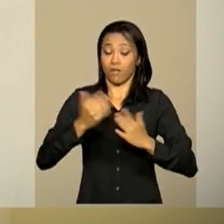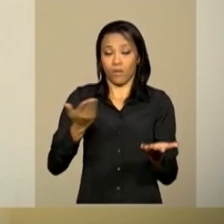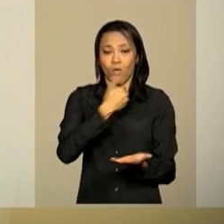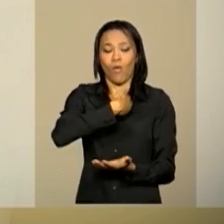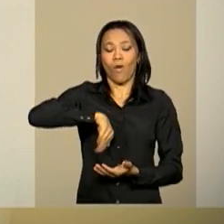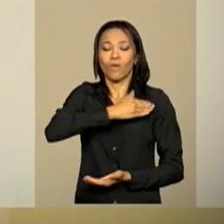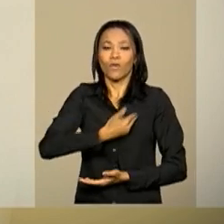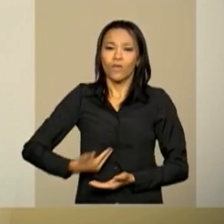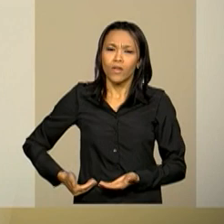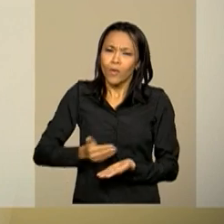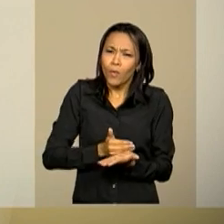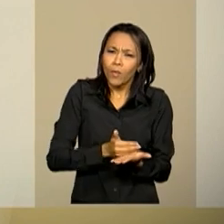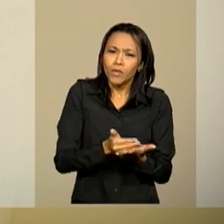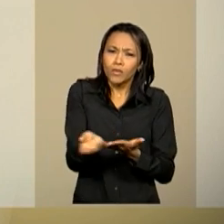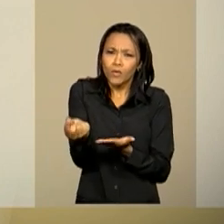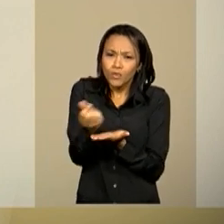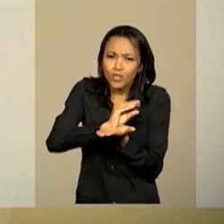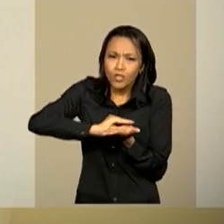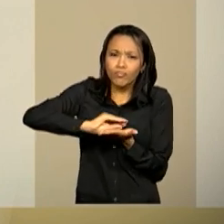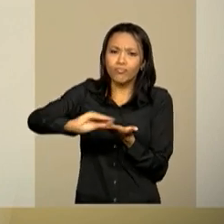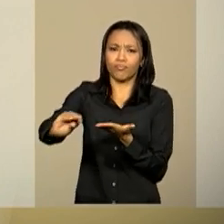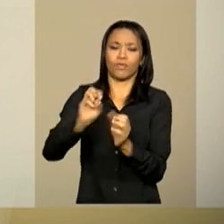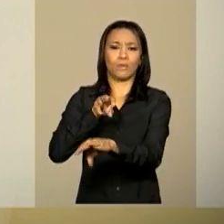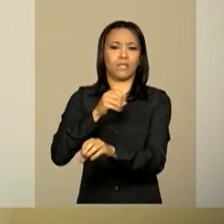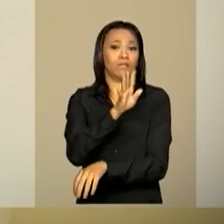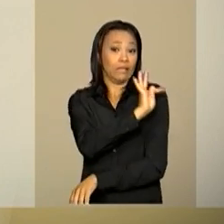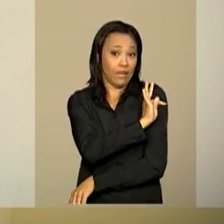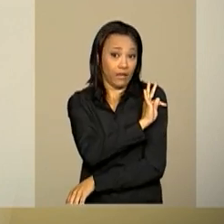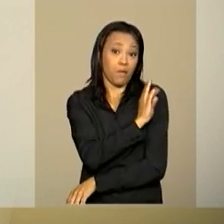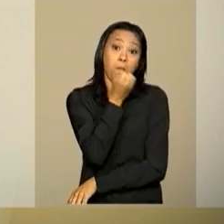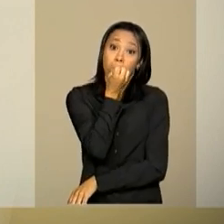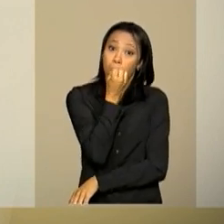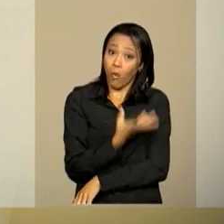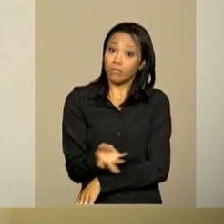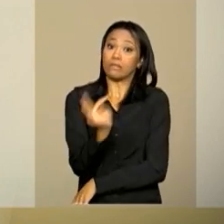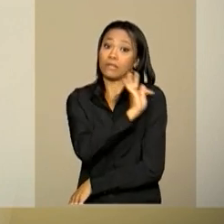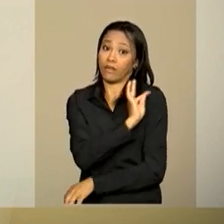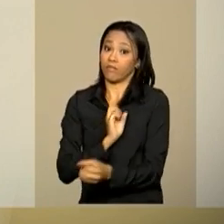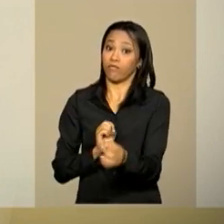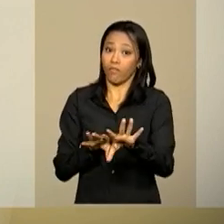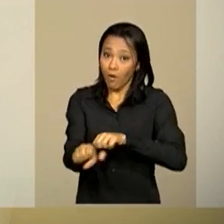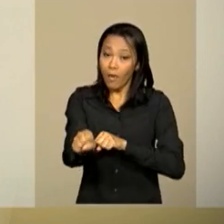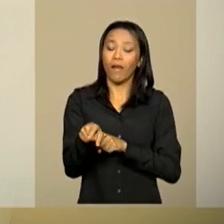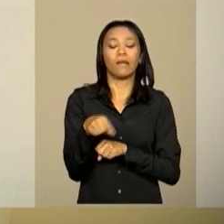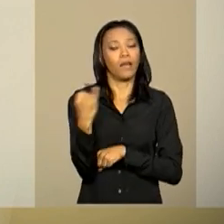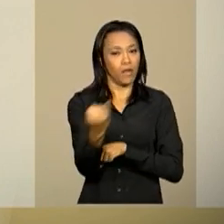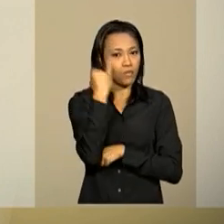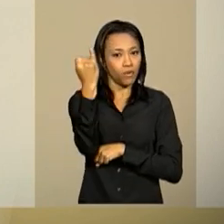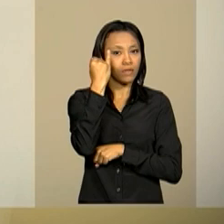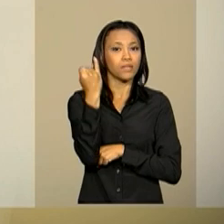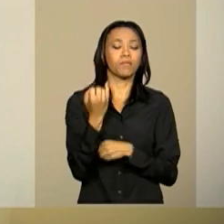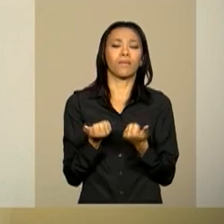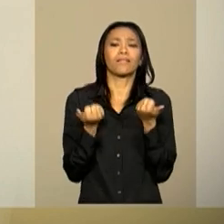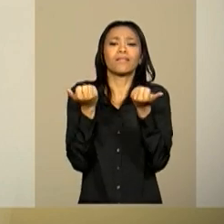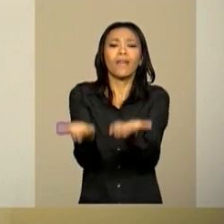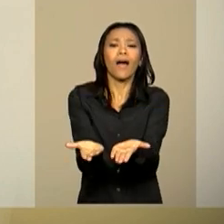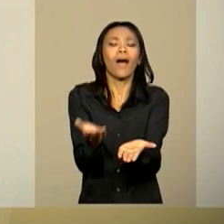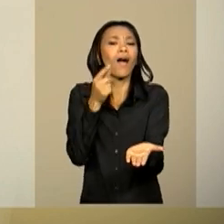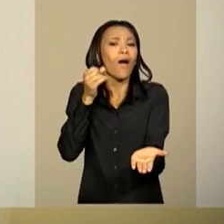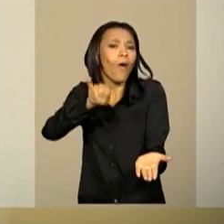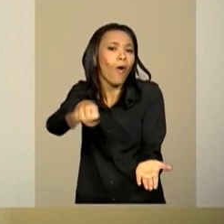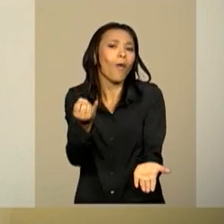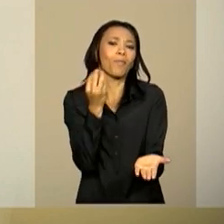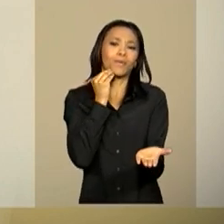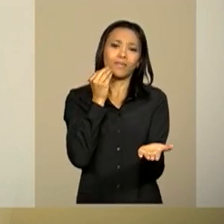retomou os investimentos no ensino técnico porque formar bons técnicos é fundamental para dar mais oportunidades